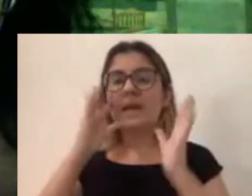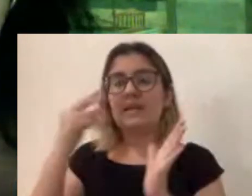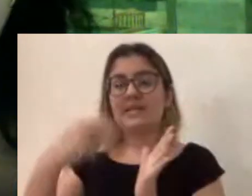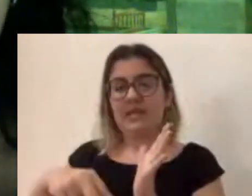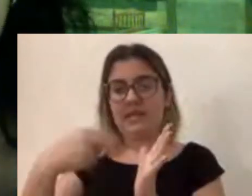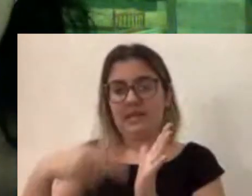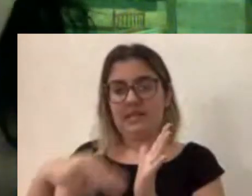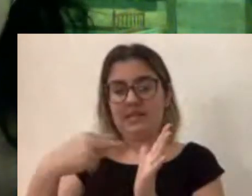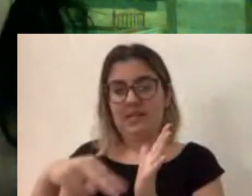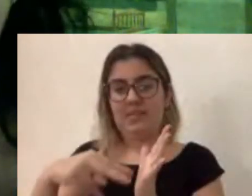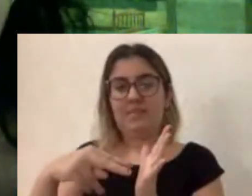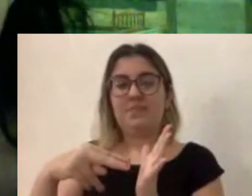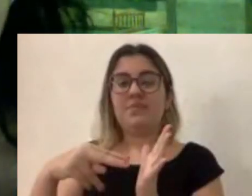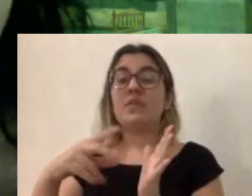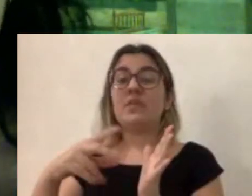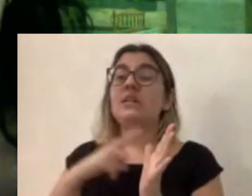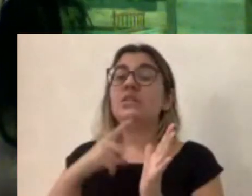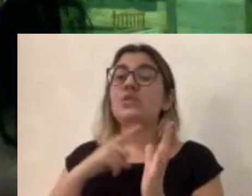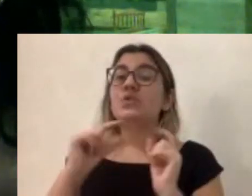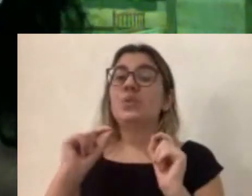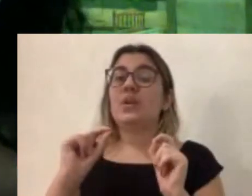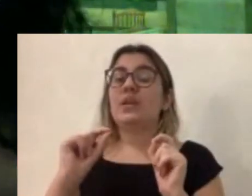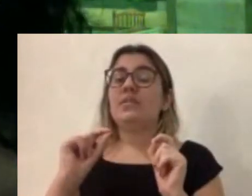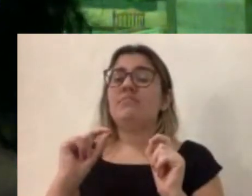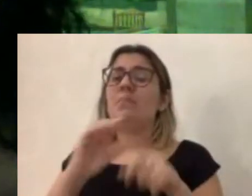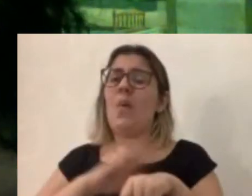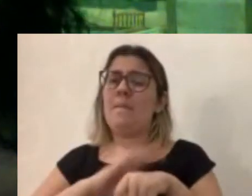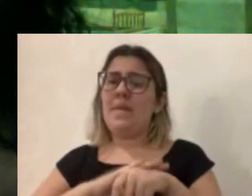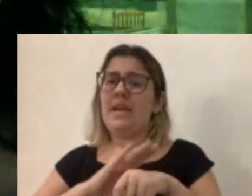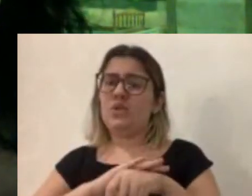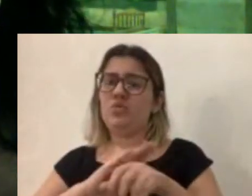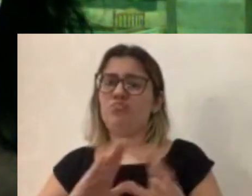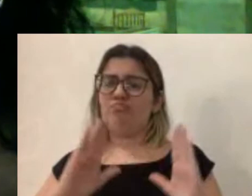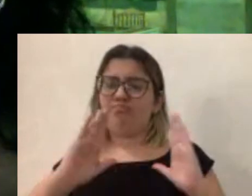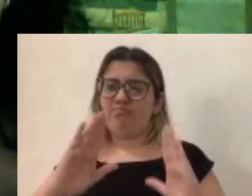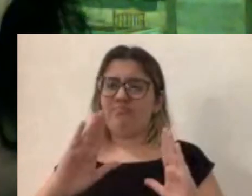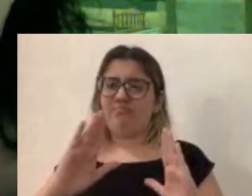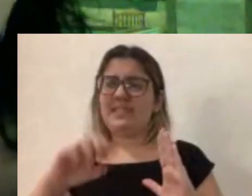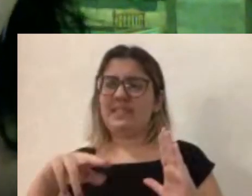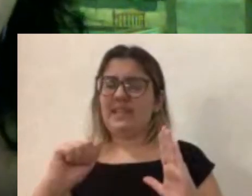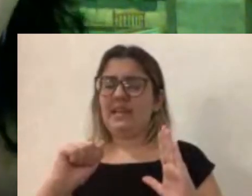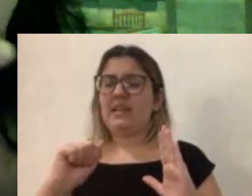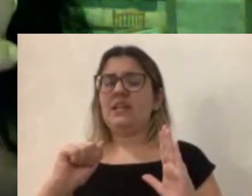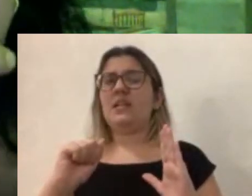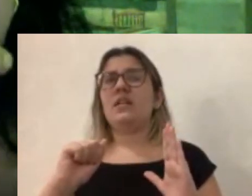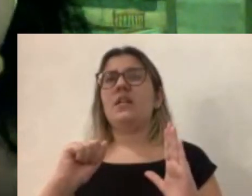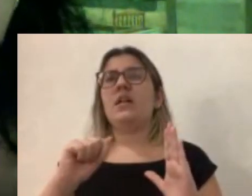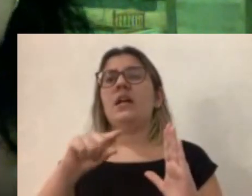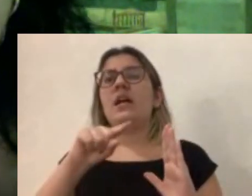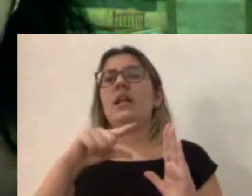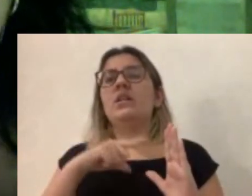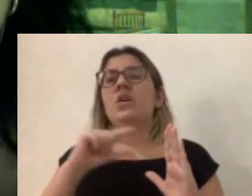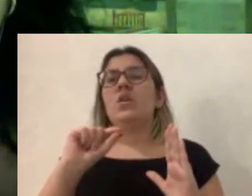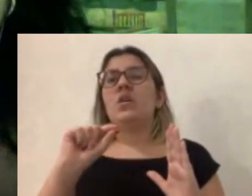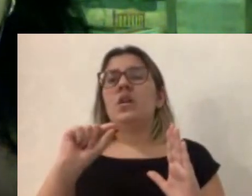pelo pensamento, né, a forma de pensar a dança, que tinha uma cena